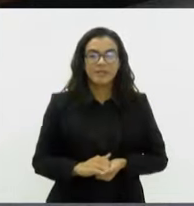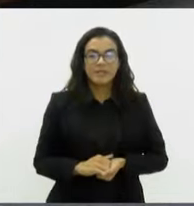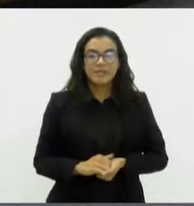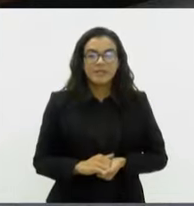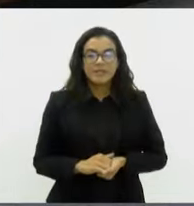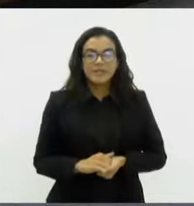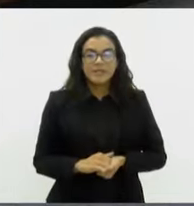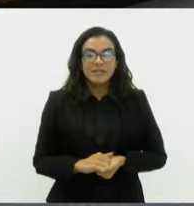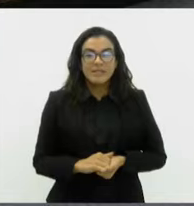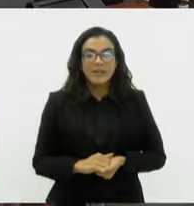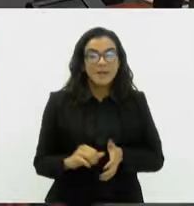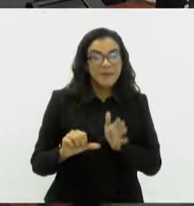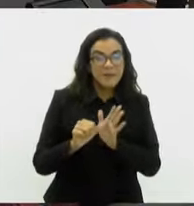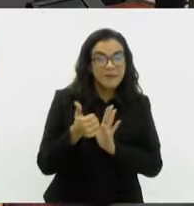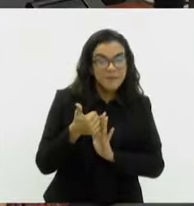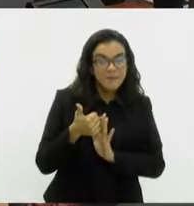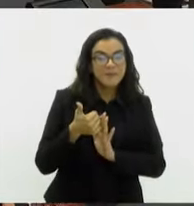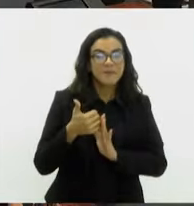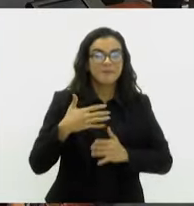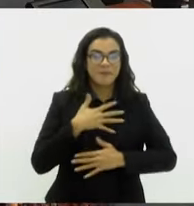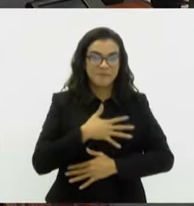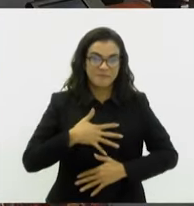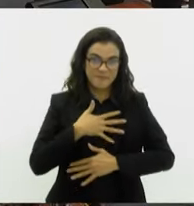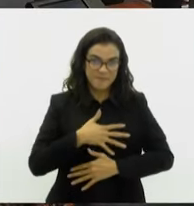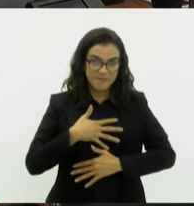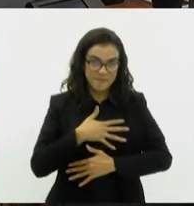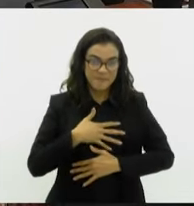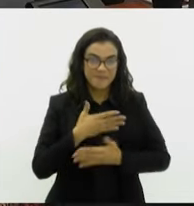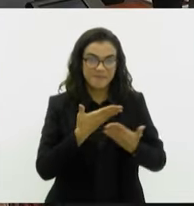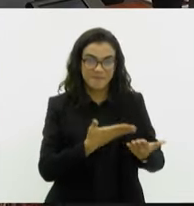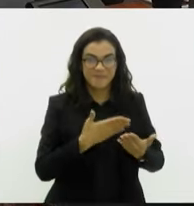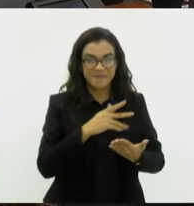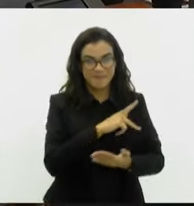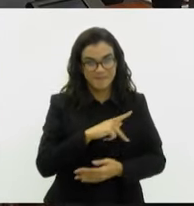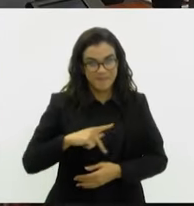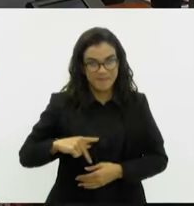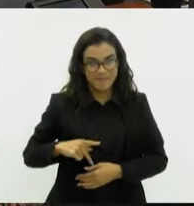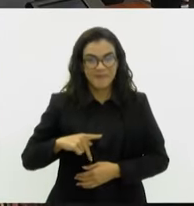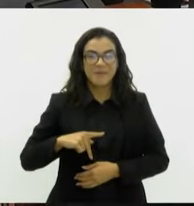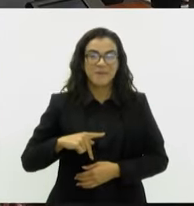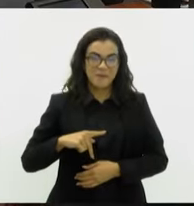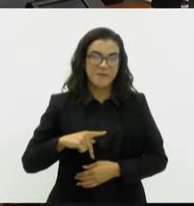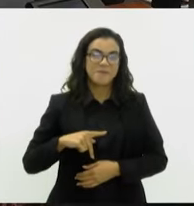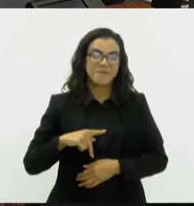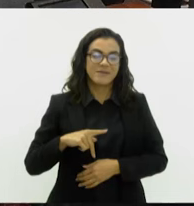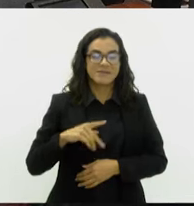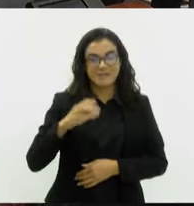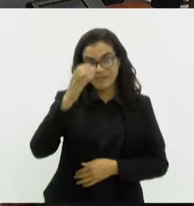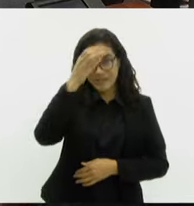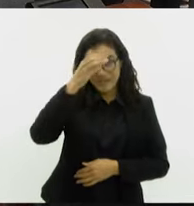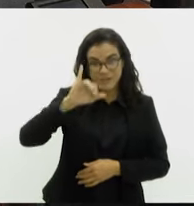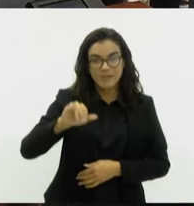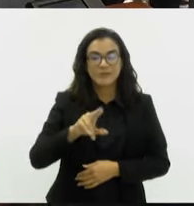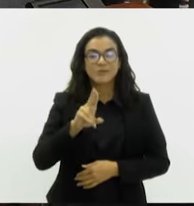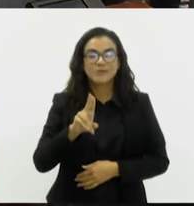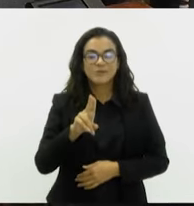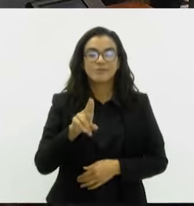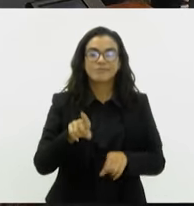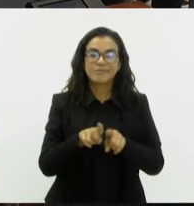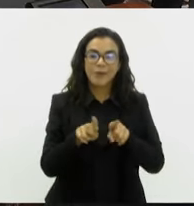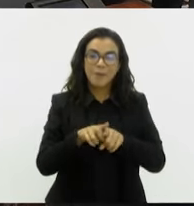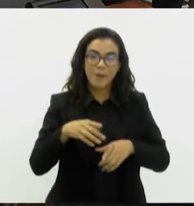quero saudar a nossa presidente aqui da mesa a tia Ju e